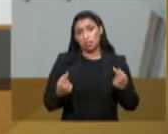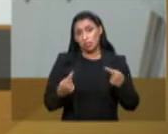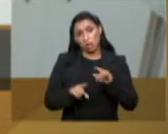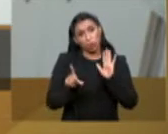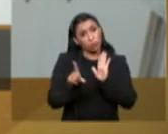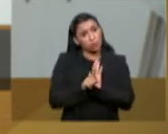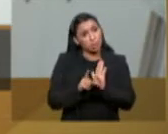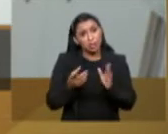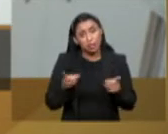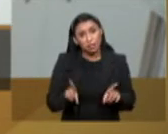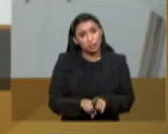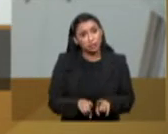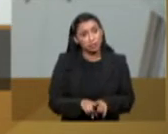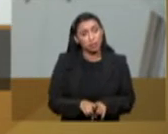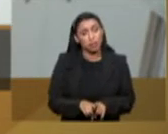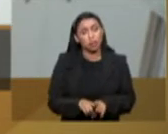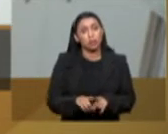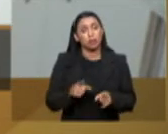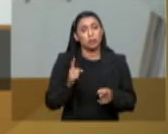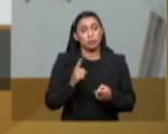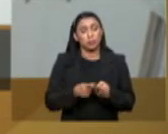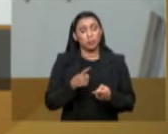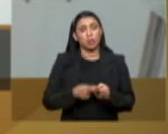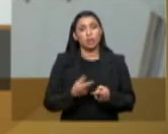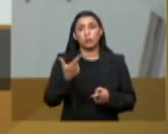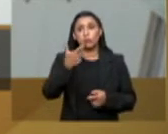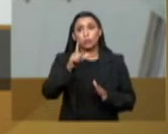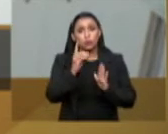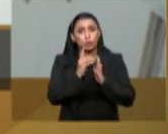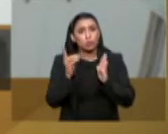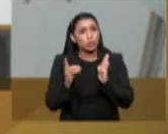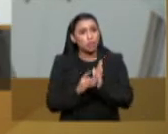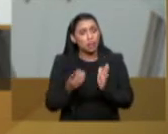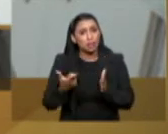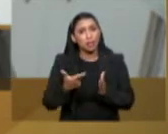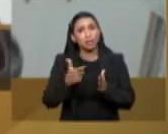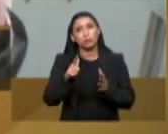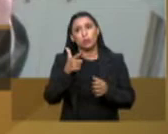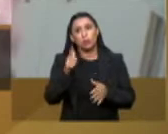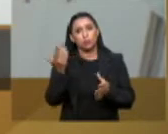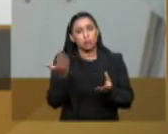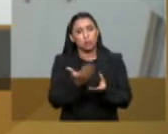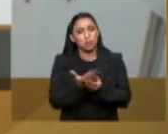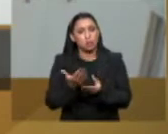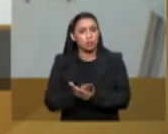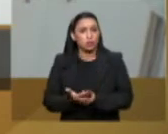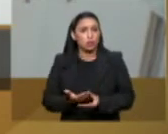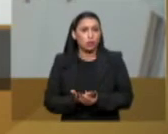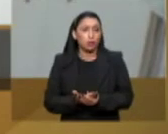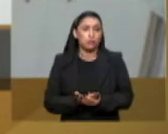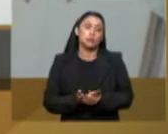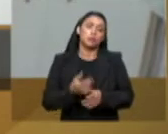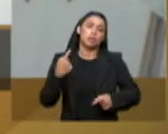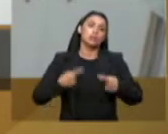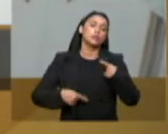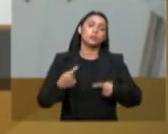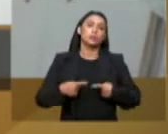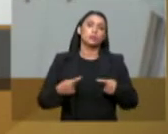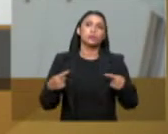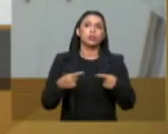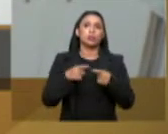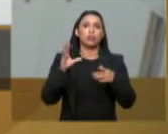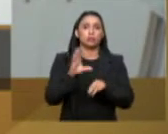iríamos continuar litigando em relação aos demais decretos e iriam surgir mais ações para discutir a constitucionalidade